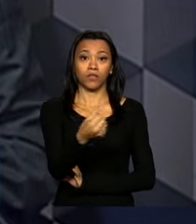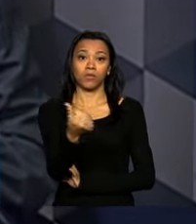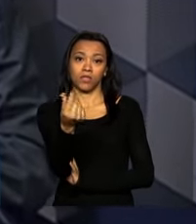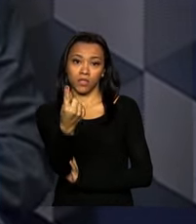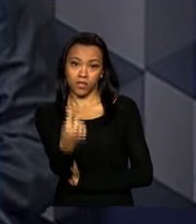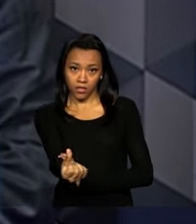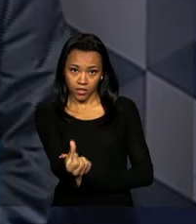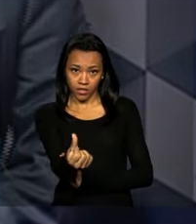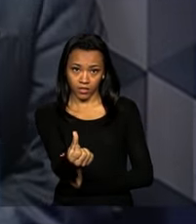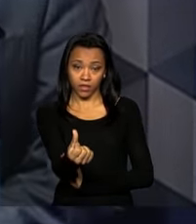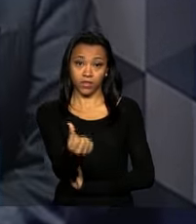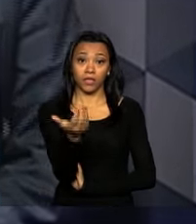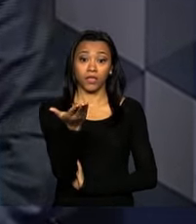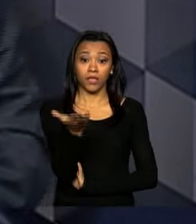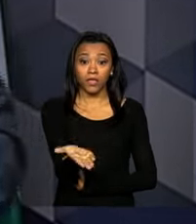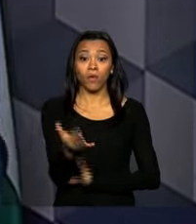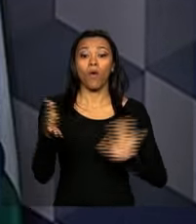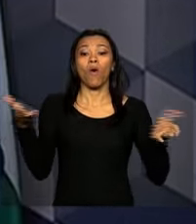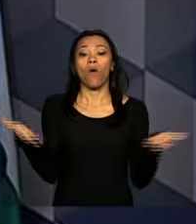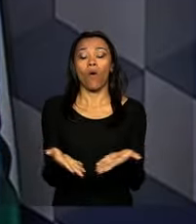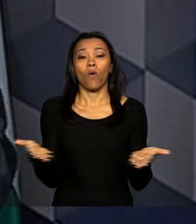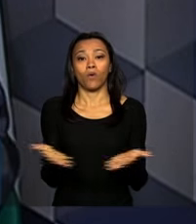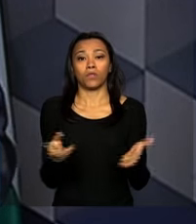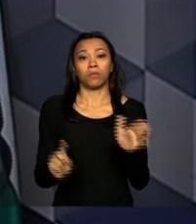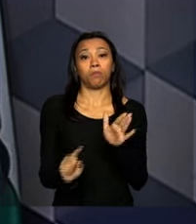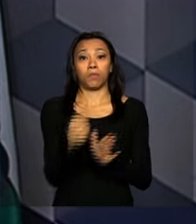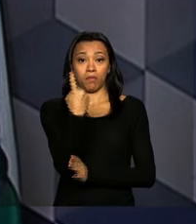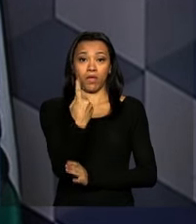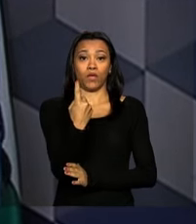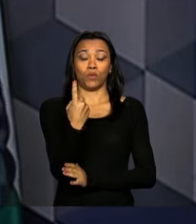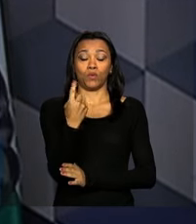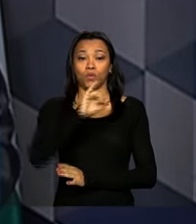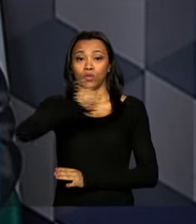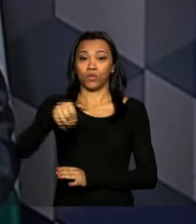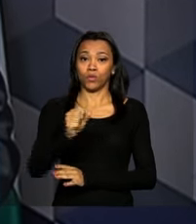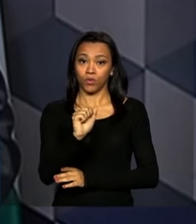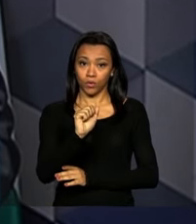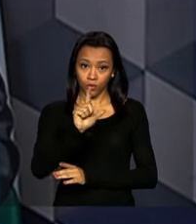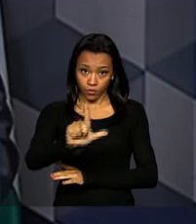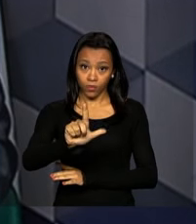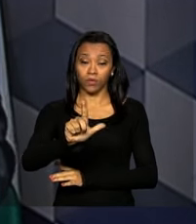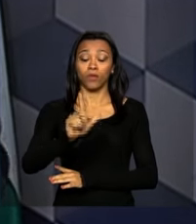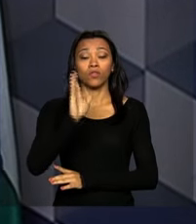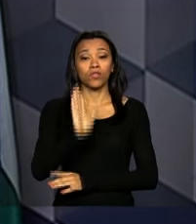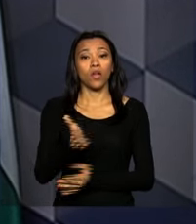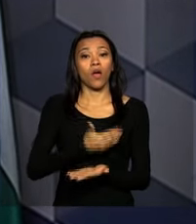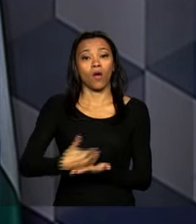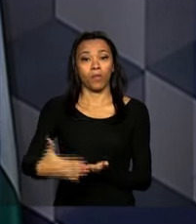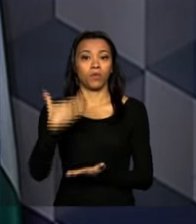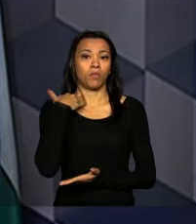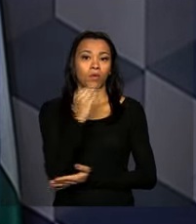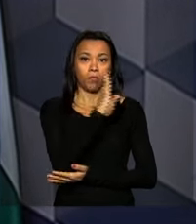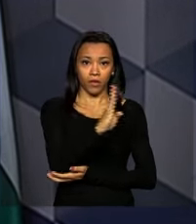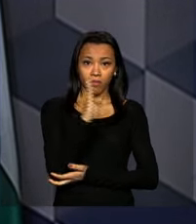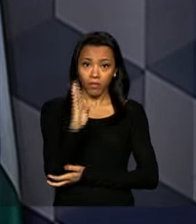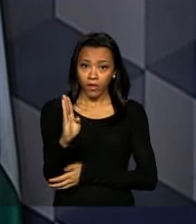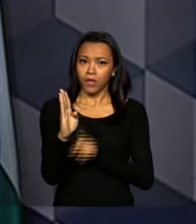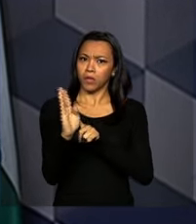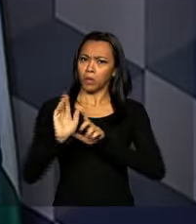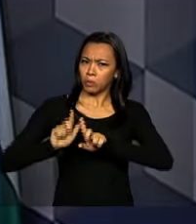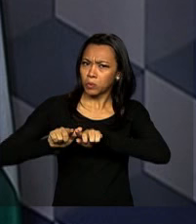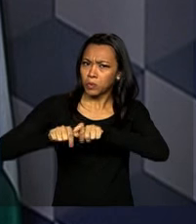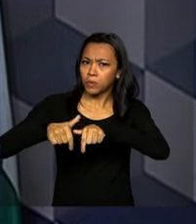2015-2016. A partir de hoje, 1º de julho, já começamos no Banco do Brasil a operar a pleno